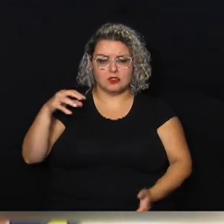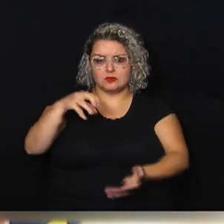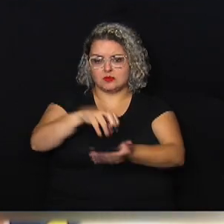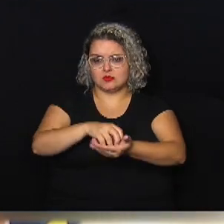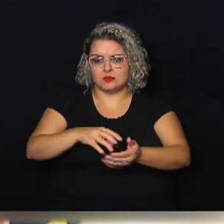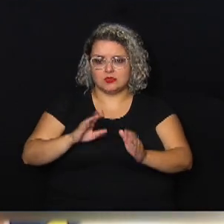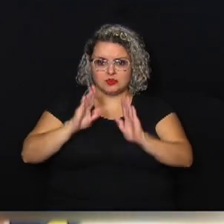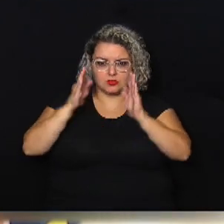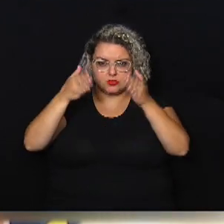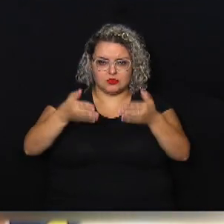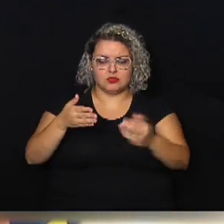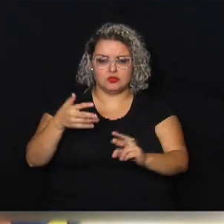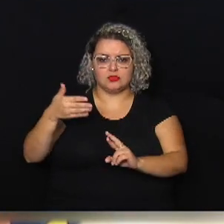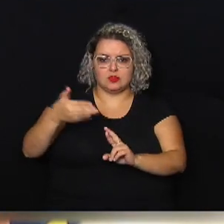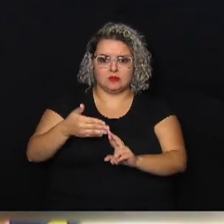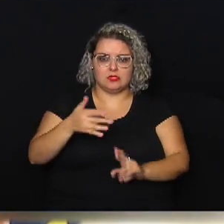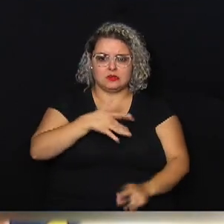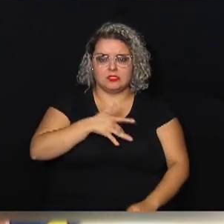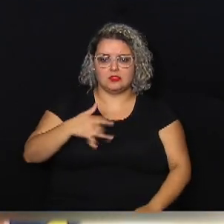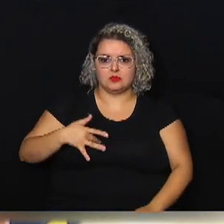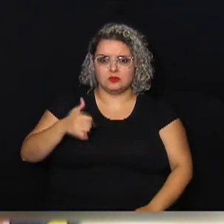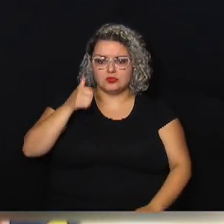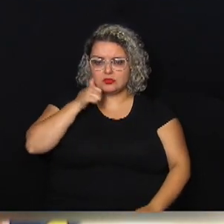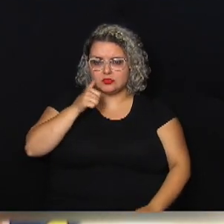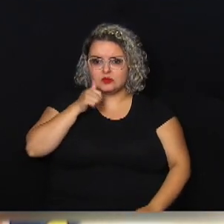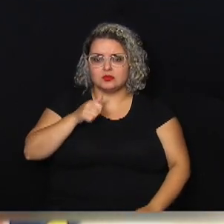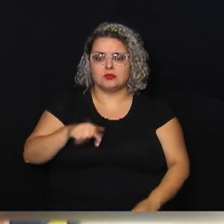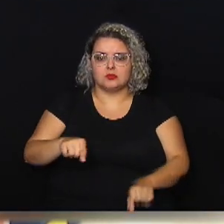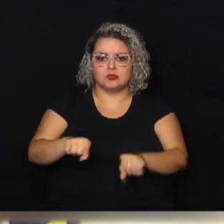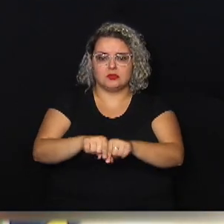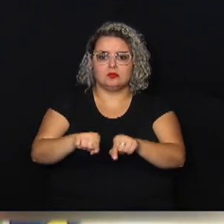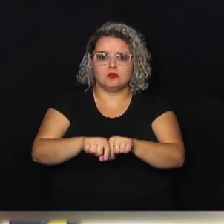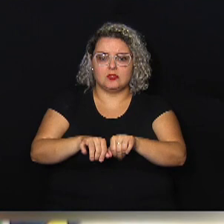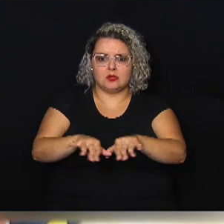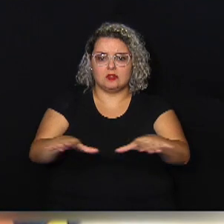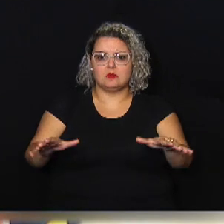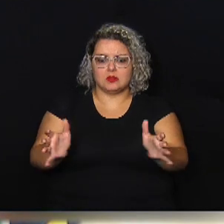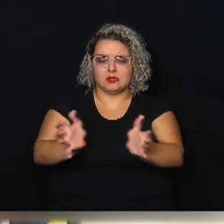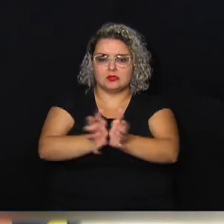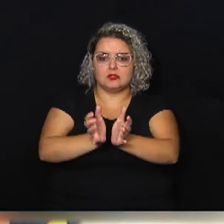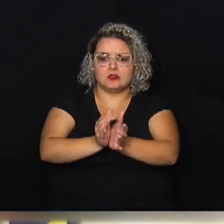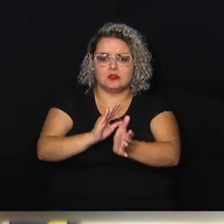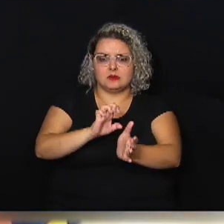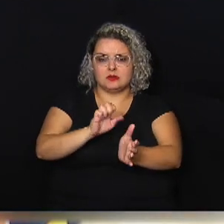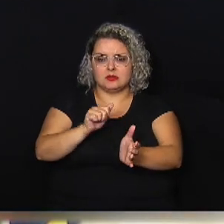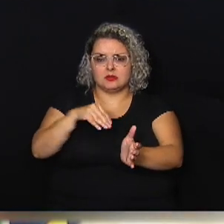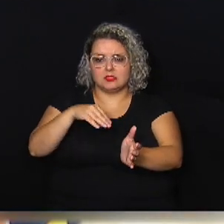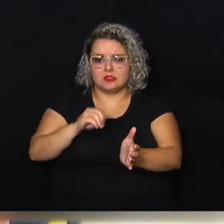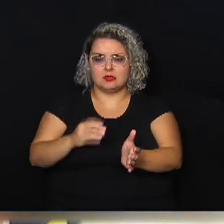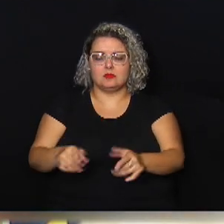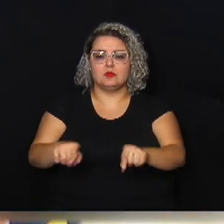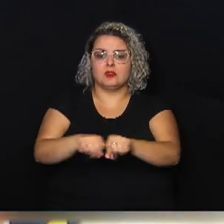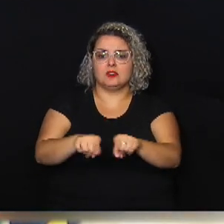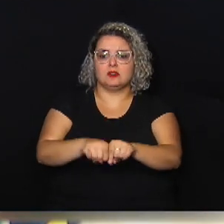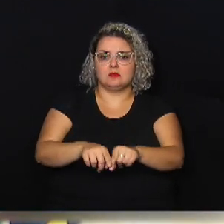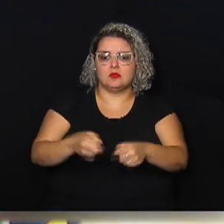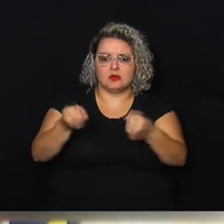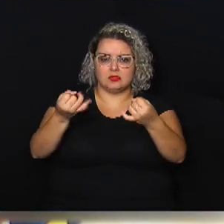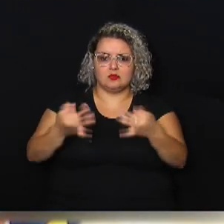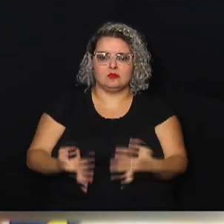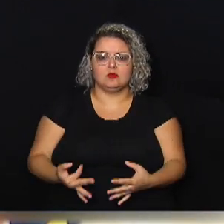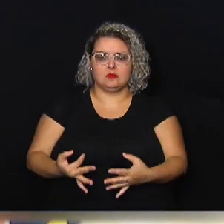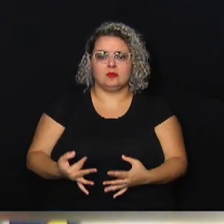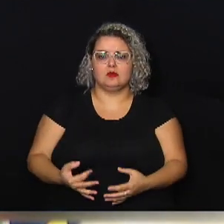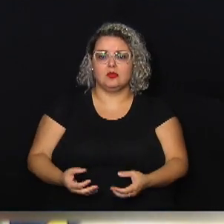serviço de saúde da mulher, a questão da ampliação da equipe do SEAMO, e nós salientamos aqui também a questão do apagão